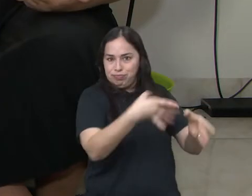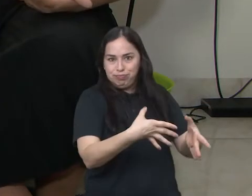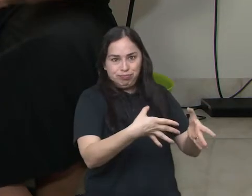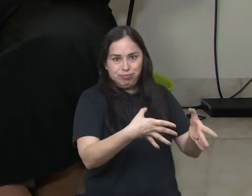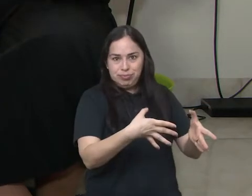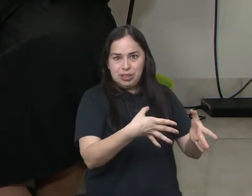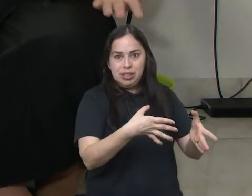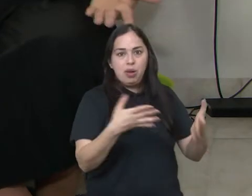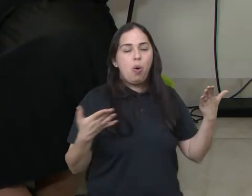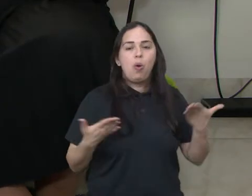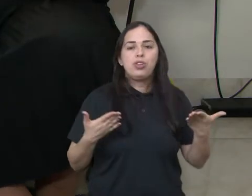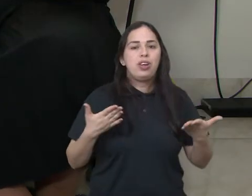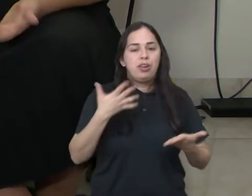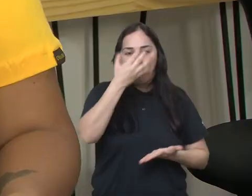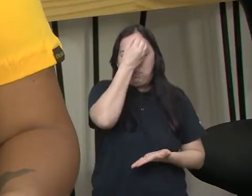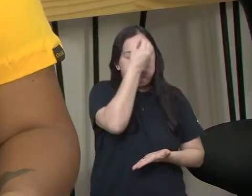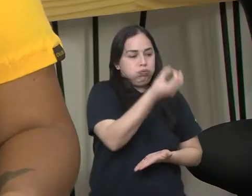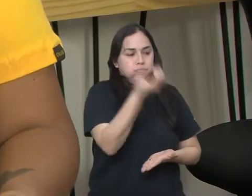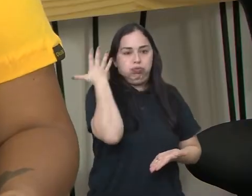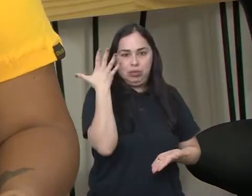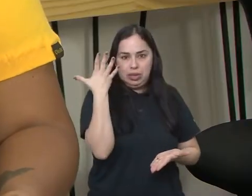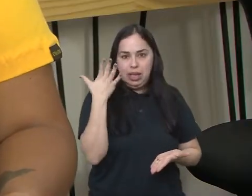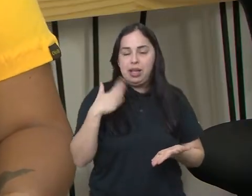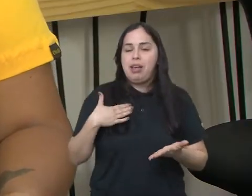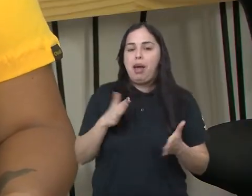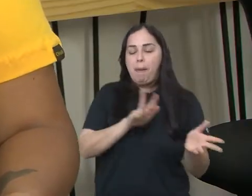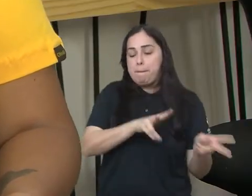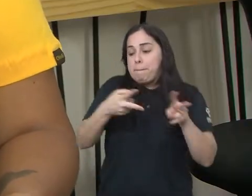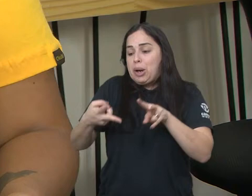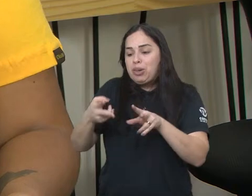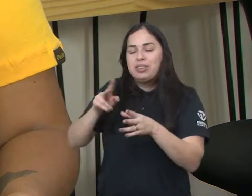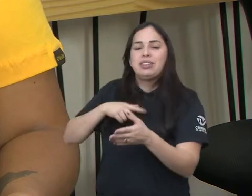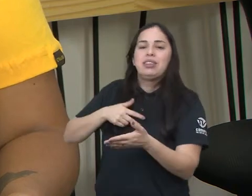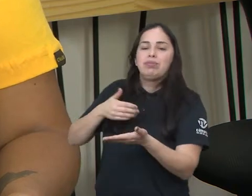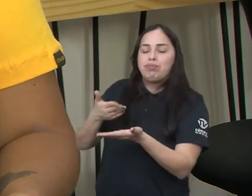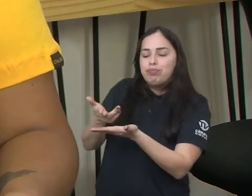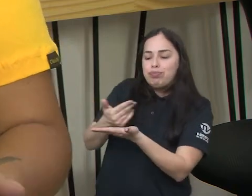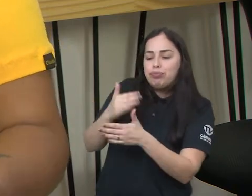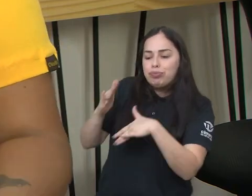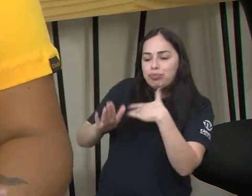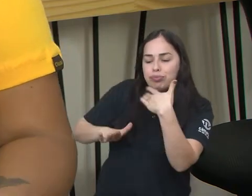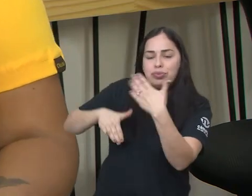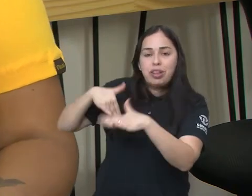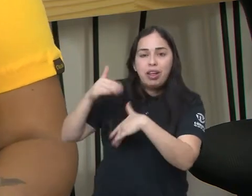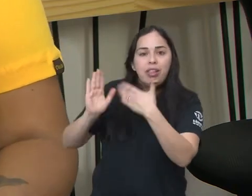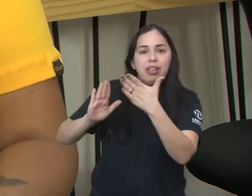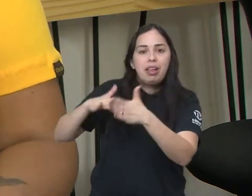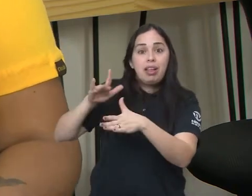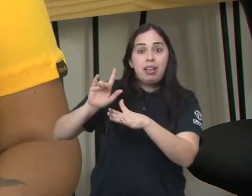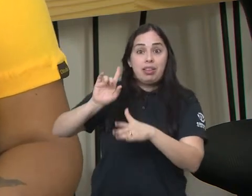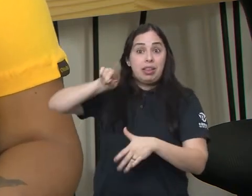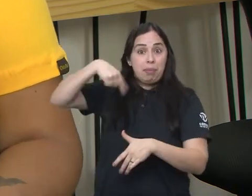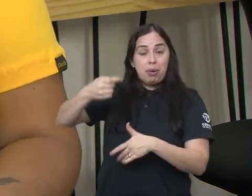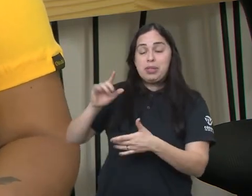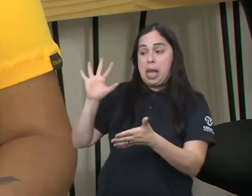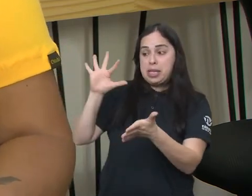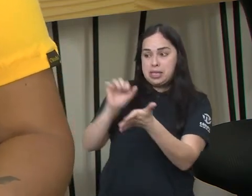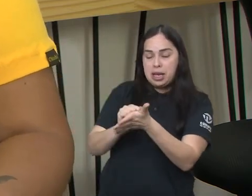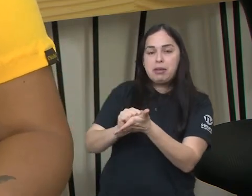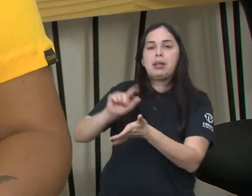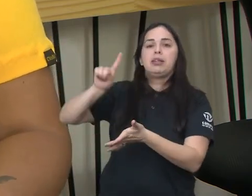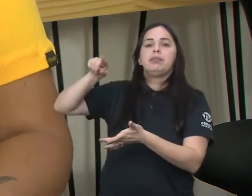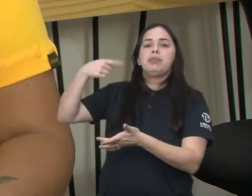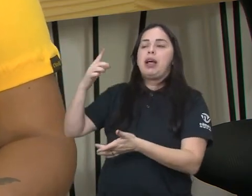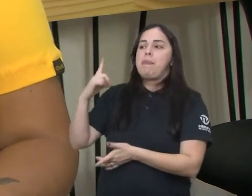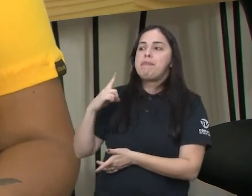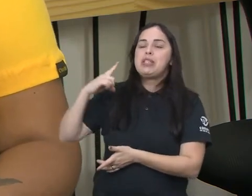nem sei desenhar no papel mais. E aí foi um processo de crescimento. Aí eu fiz a inscrição, deu certo, fui